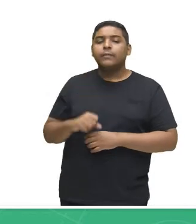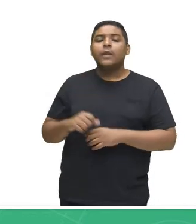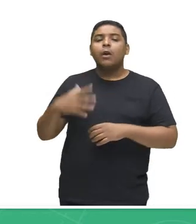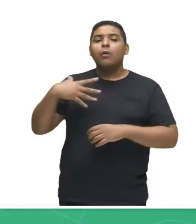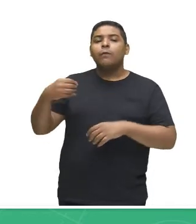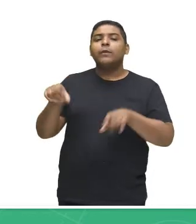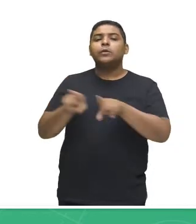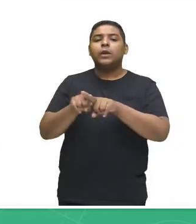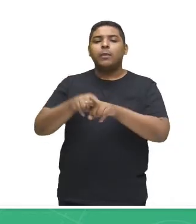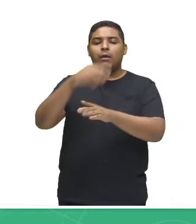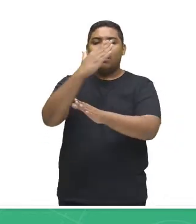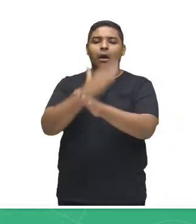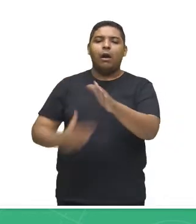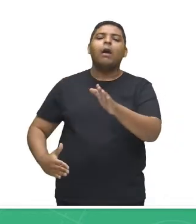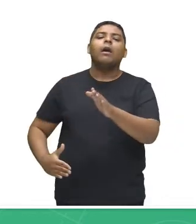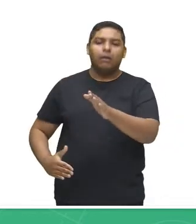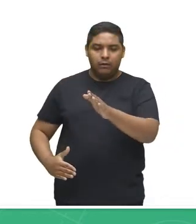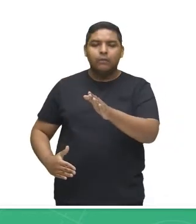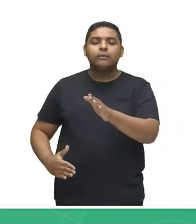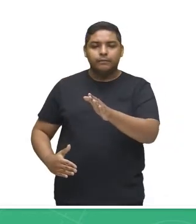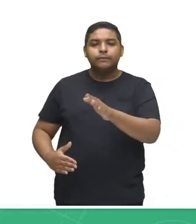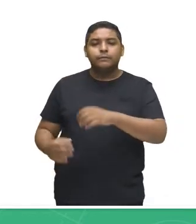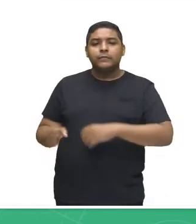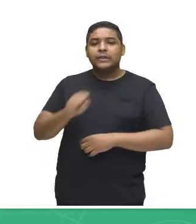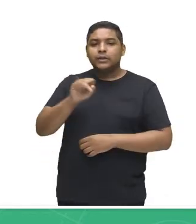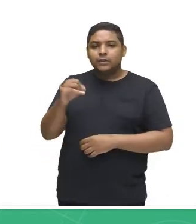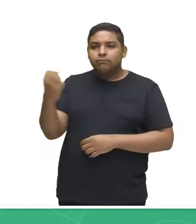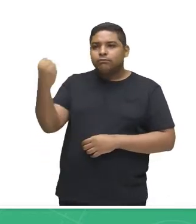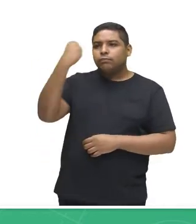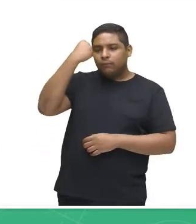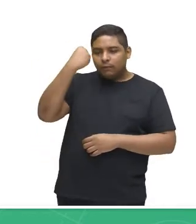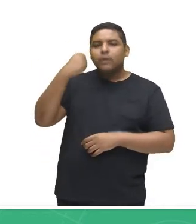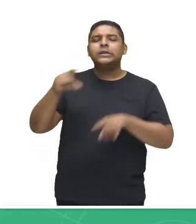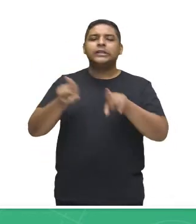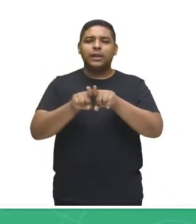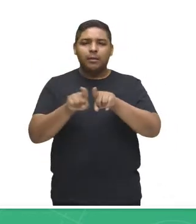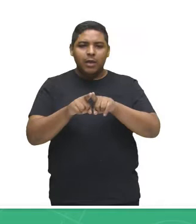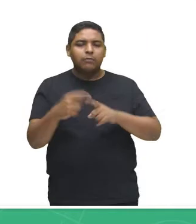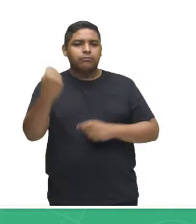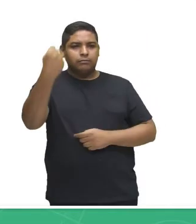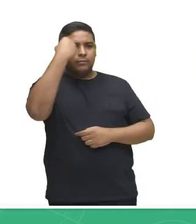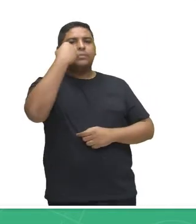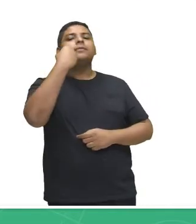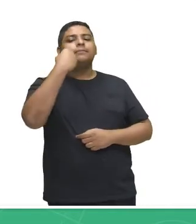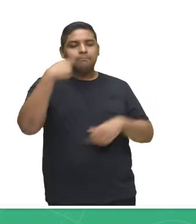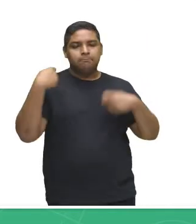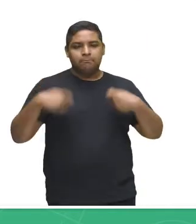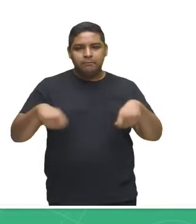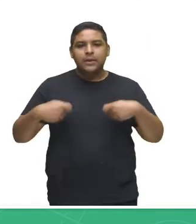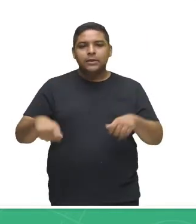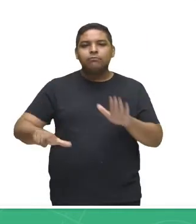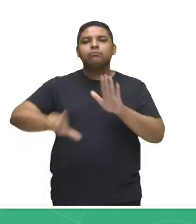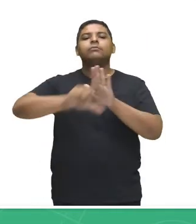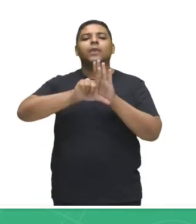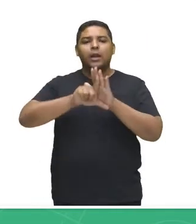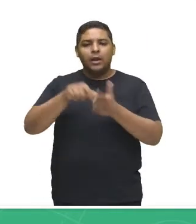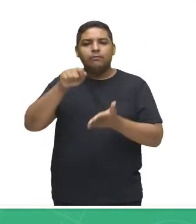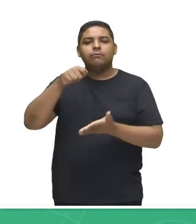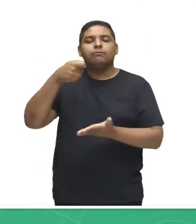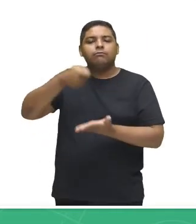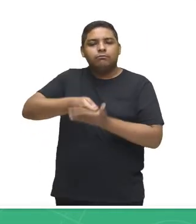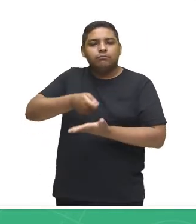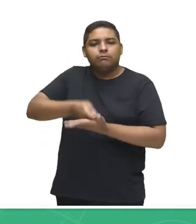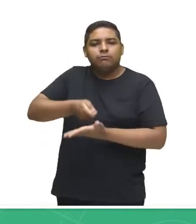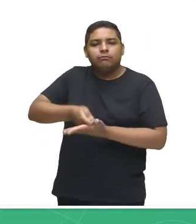pessoa machuca outra no olho, vai ser machucada no olho. O Código de Hammurabi ele foi esculpido numa pedra chamada